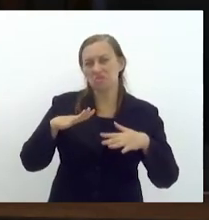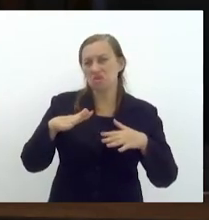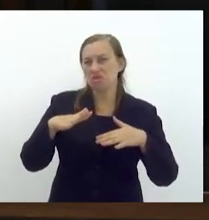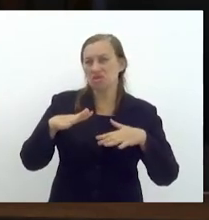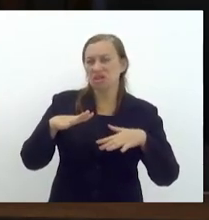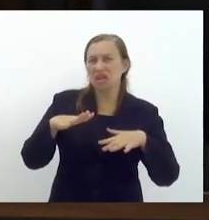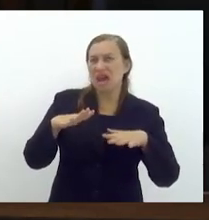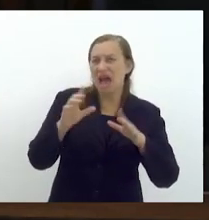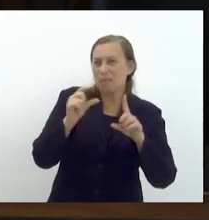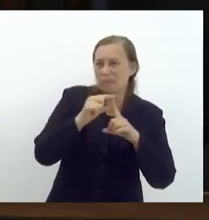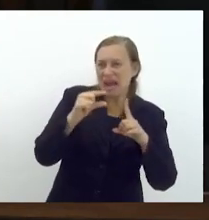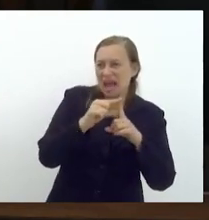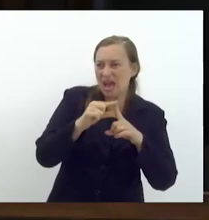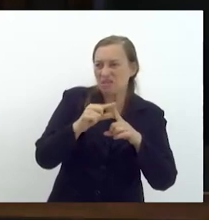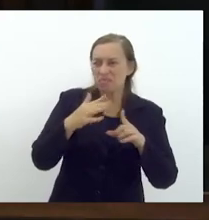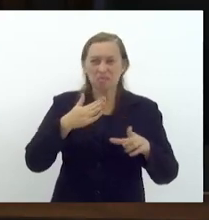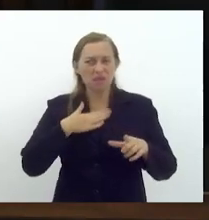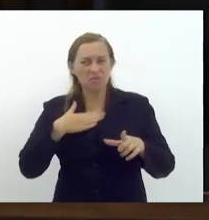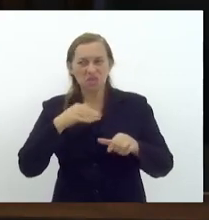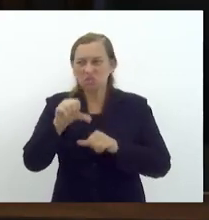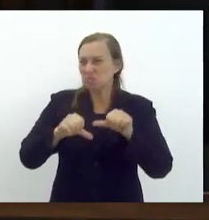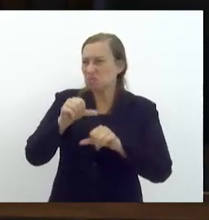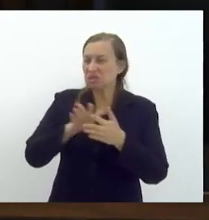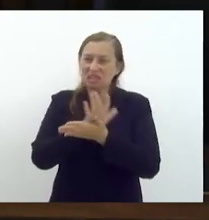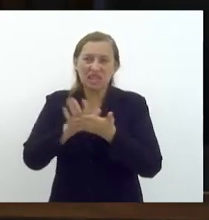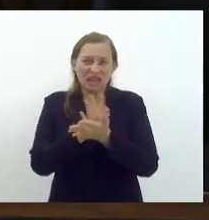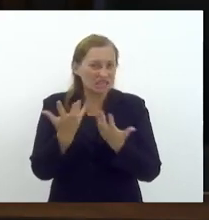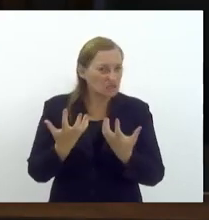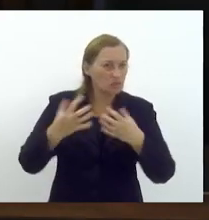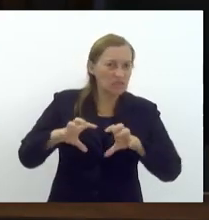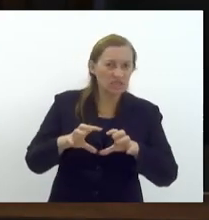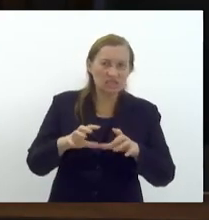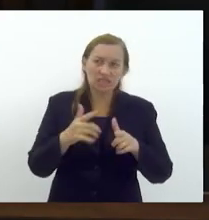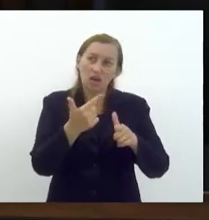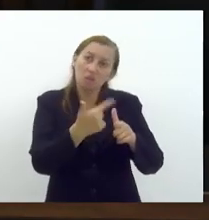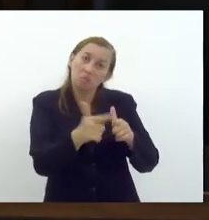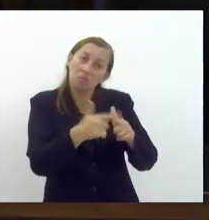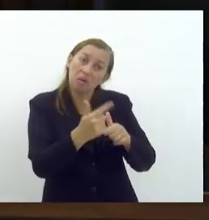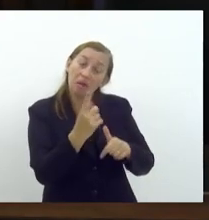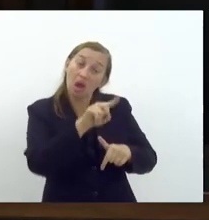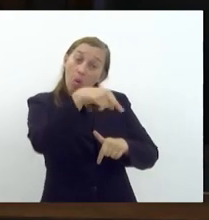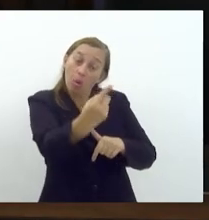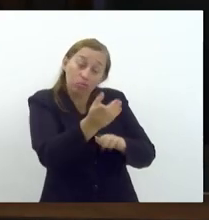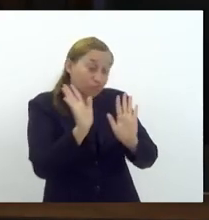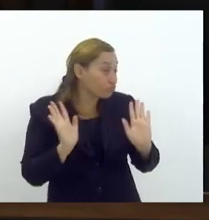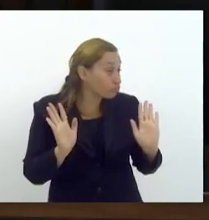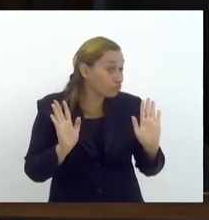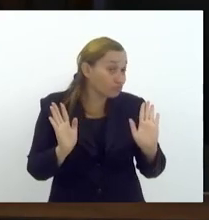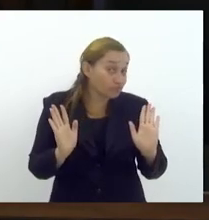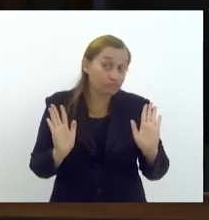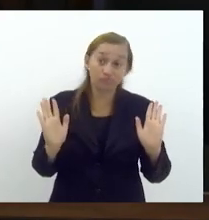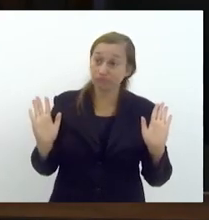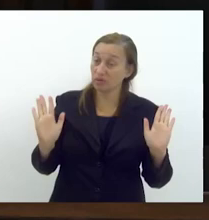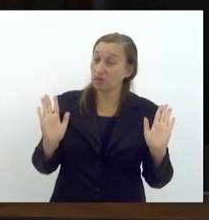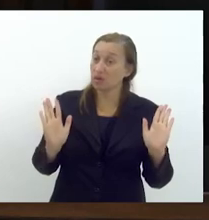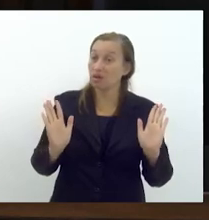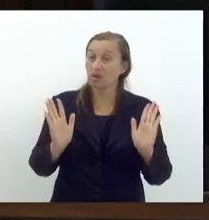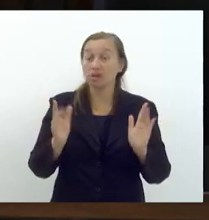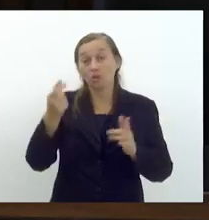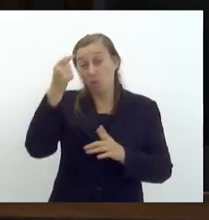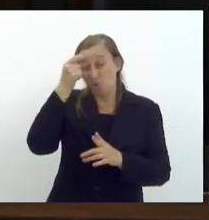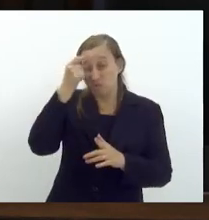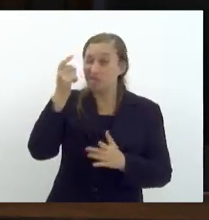deverá com destinará se não quiser a consequência é uma outra coisa né que é uma questão de